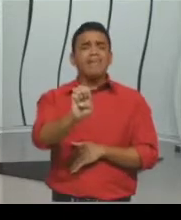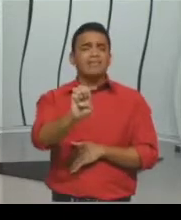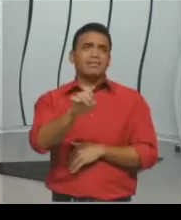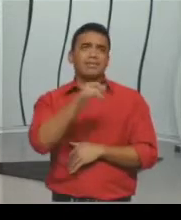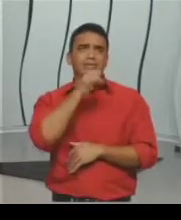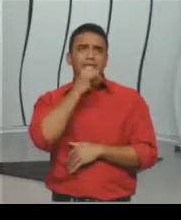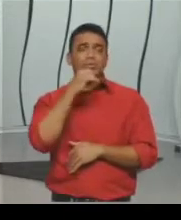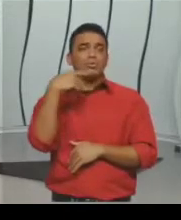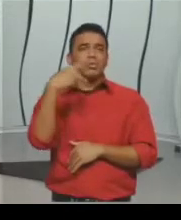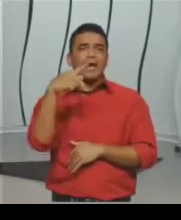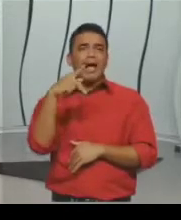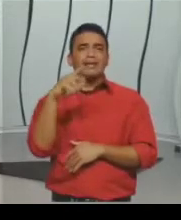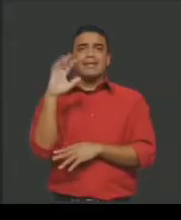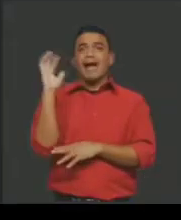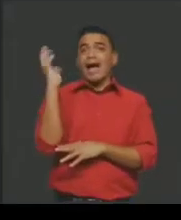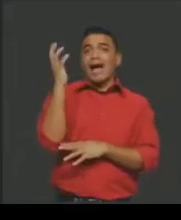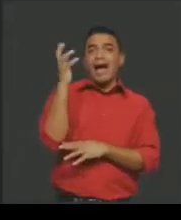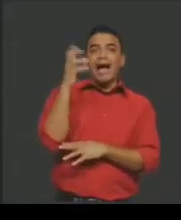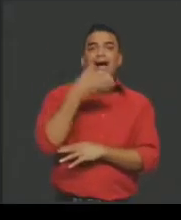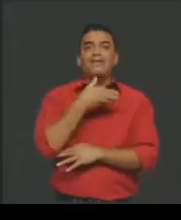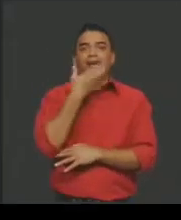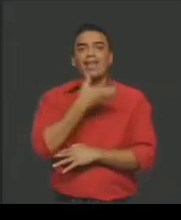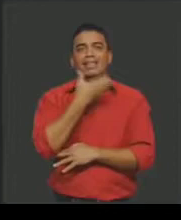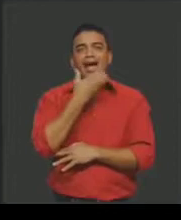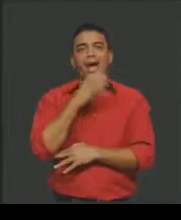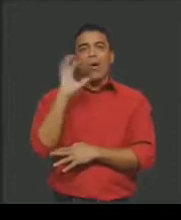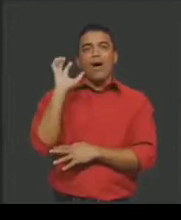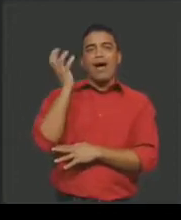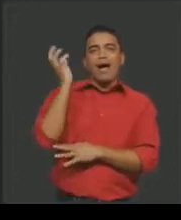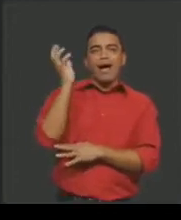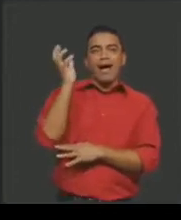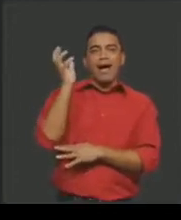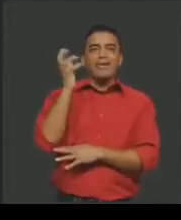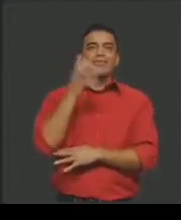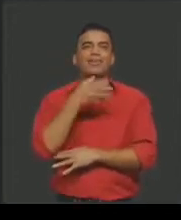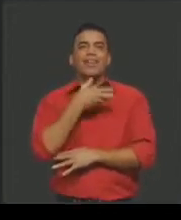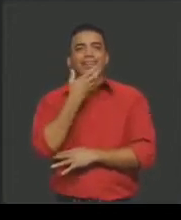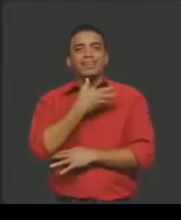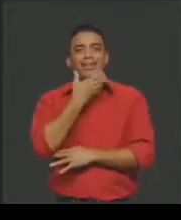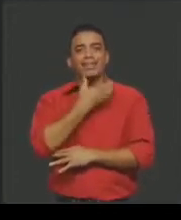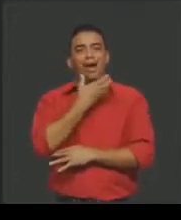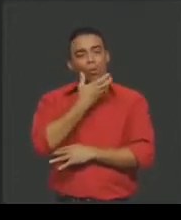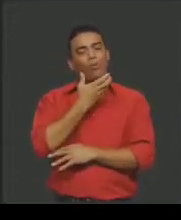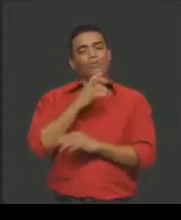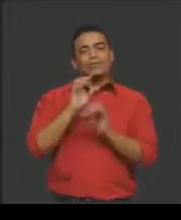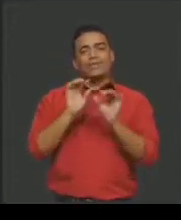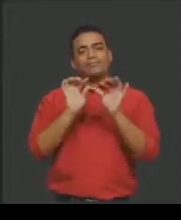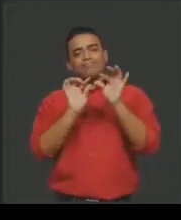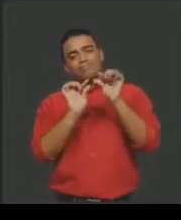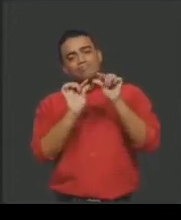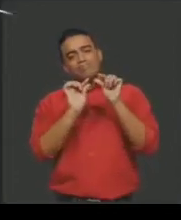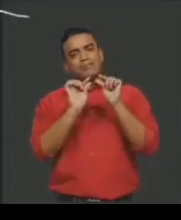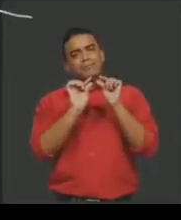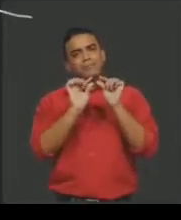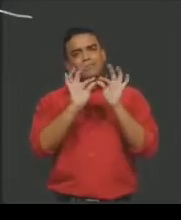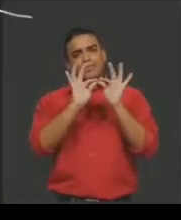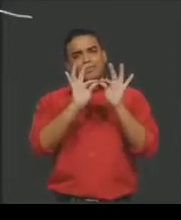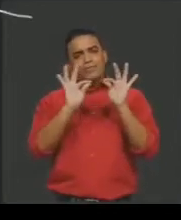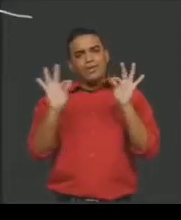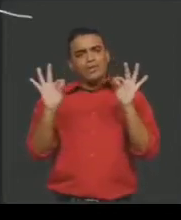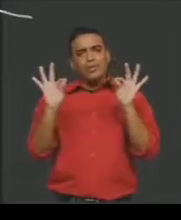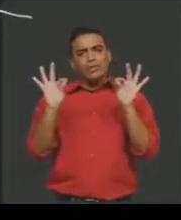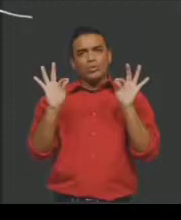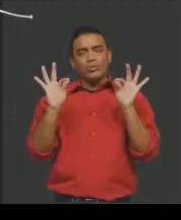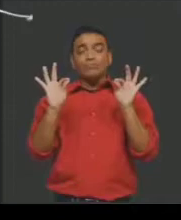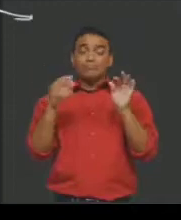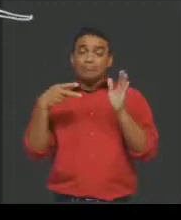árvore de Natal, né? Aí você tem lá uma tomadinha, né, para você ligar. Aí você tem um fio comprido,